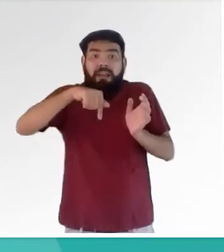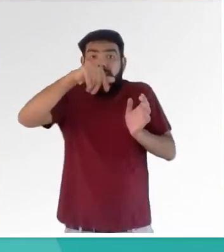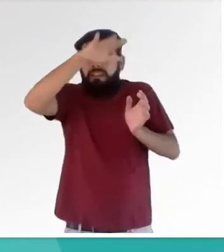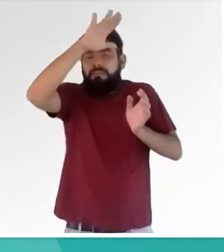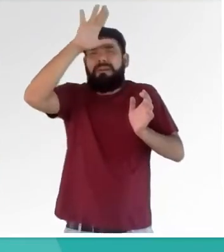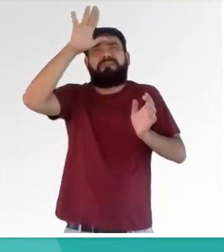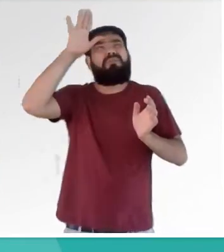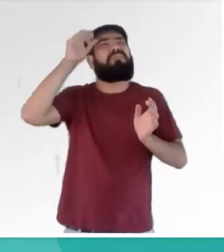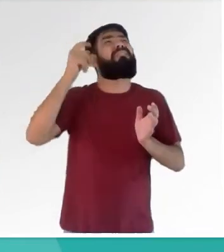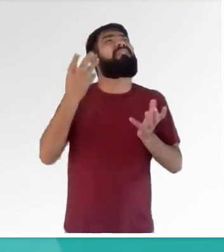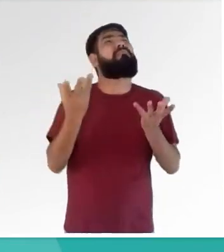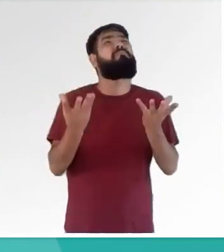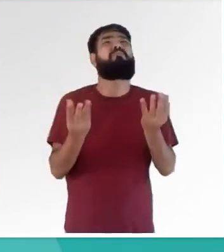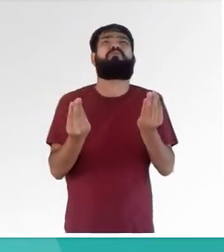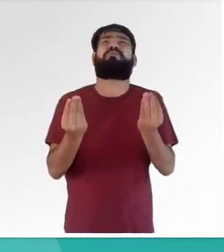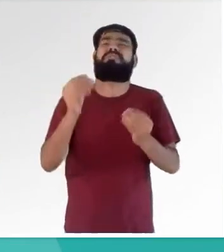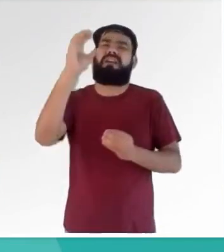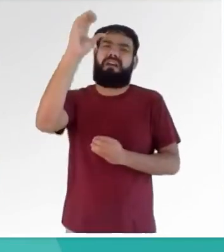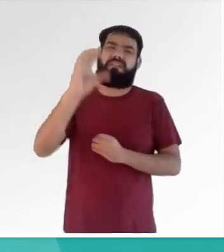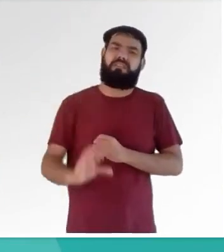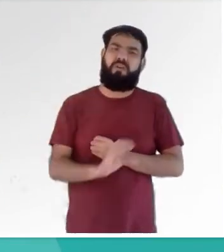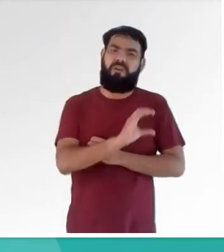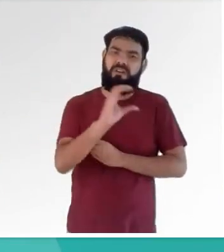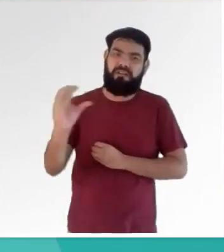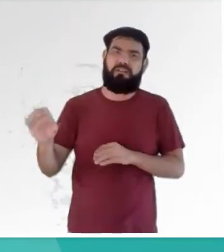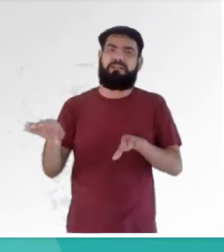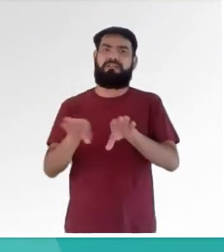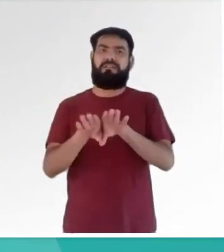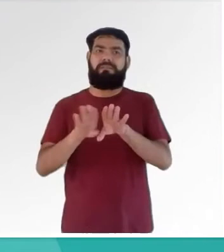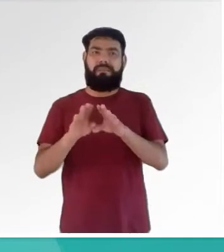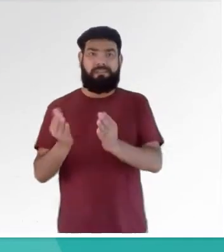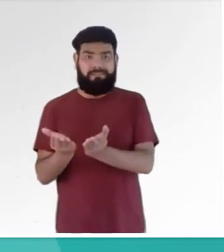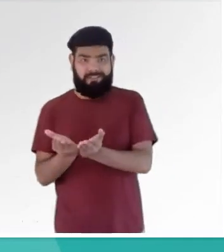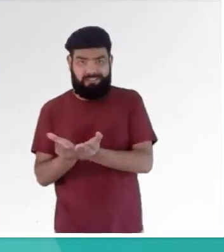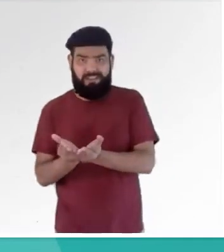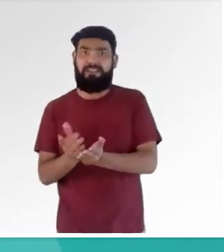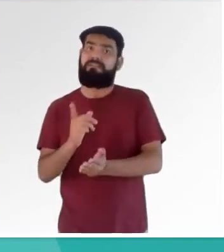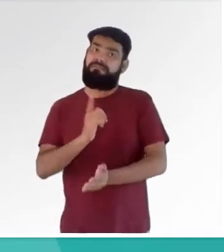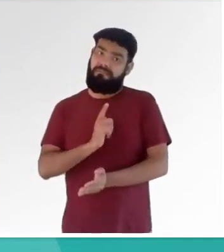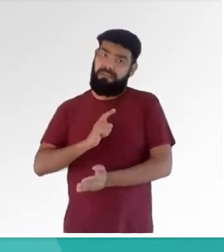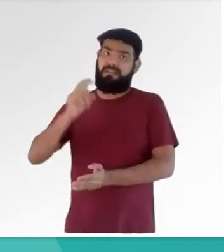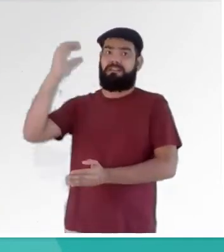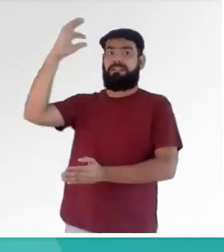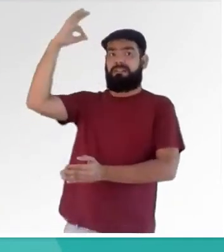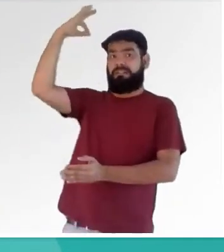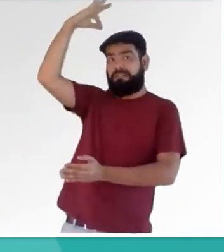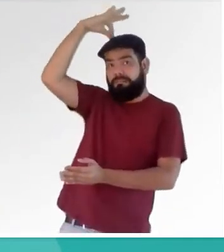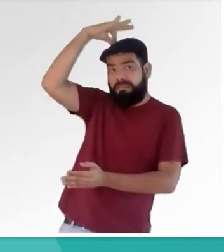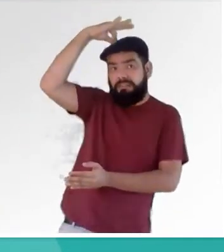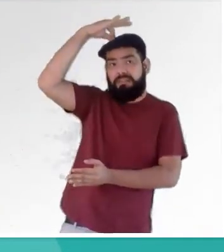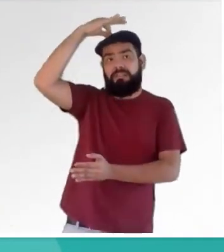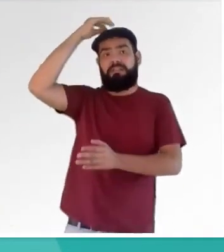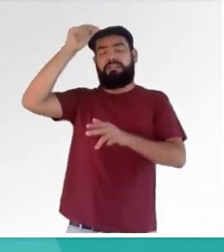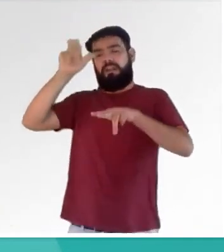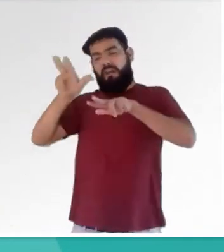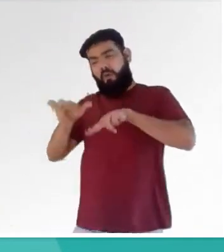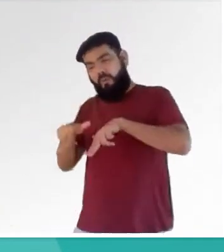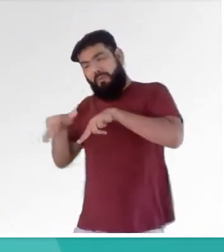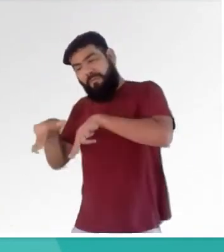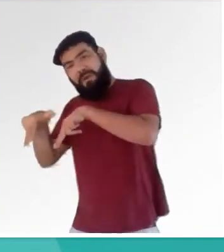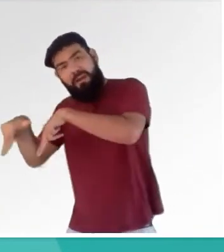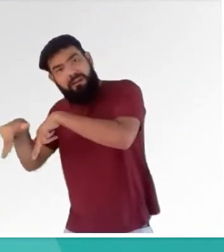igrejas católicas e evangélicas, né? Existe espírita, existe umbanda, candomblé,